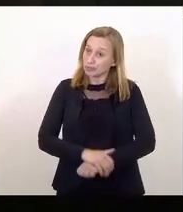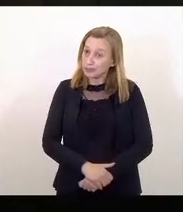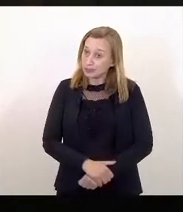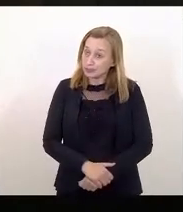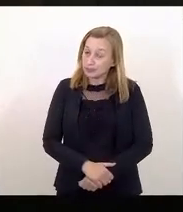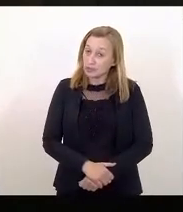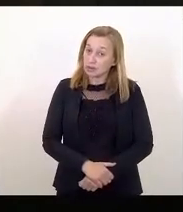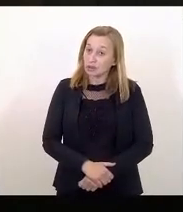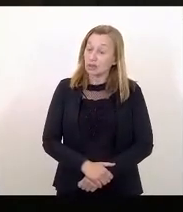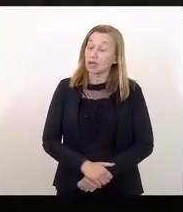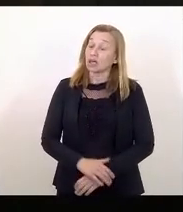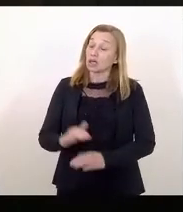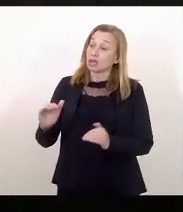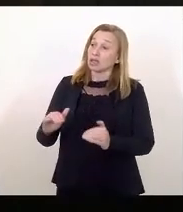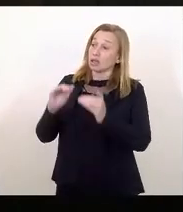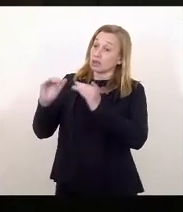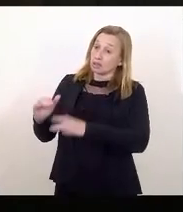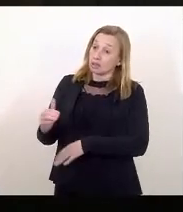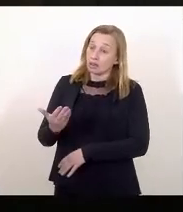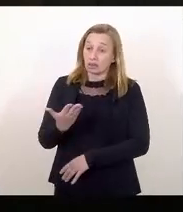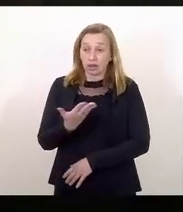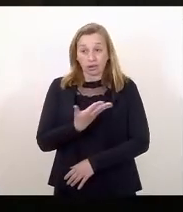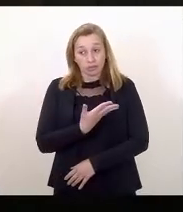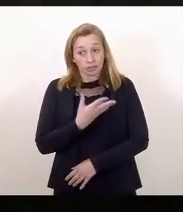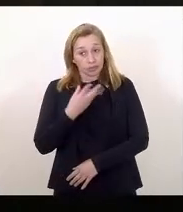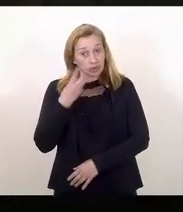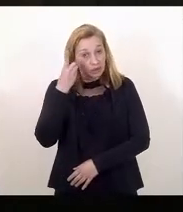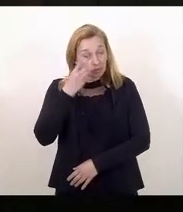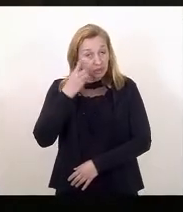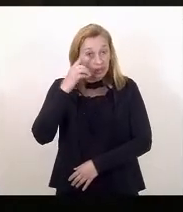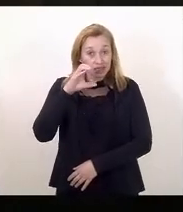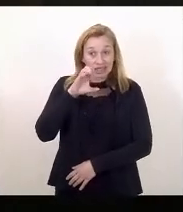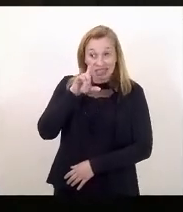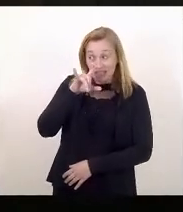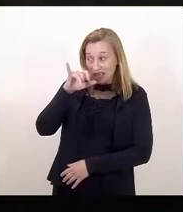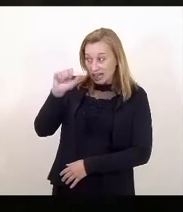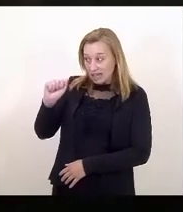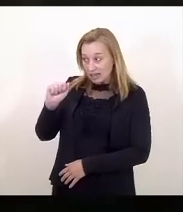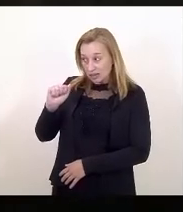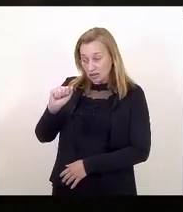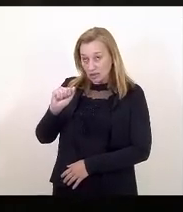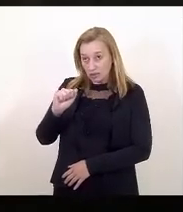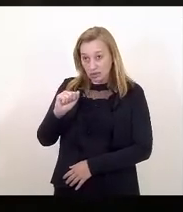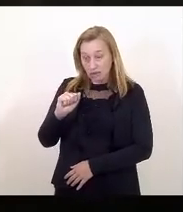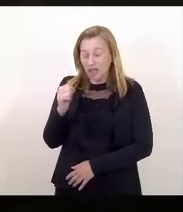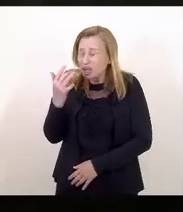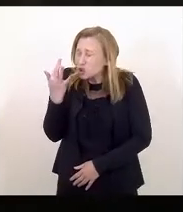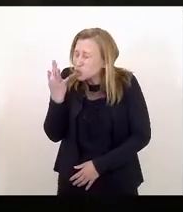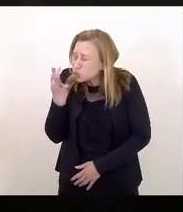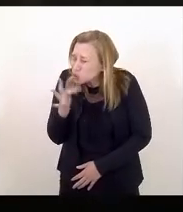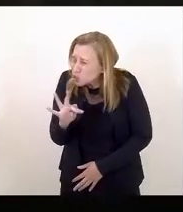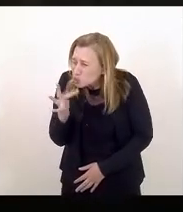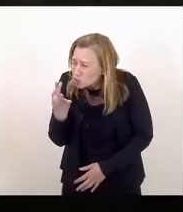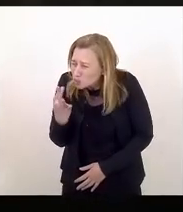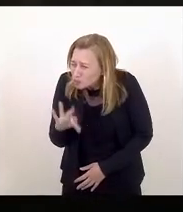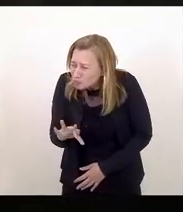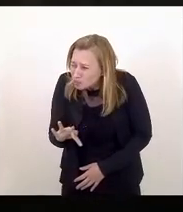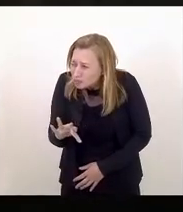nobre deputada Sérgio Jó. Olha, é dor, é uma dor